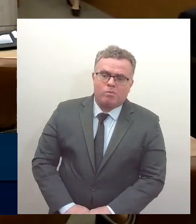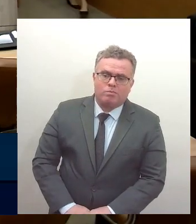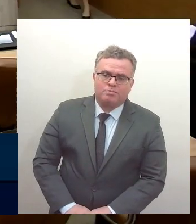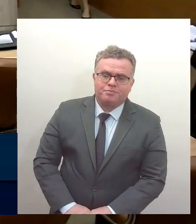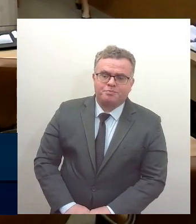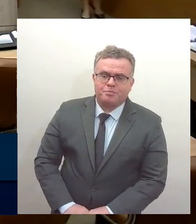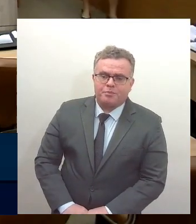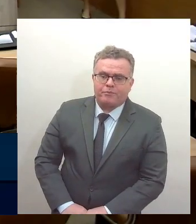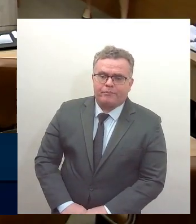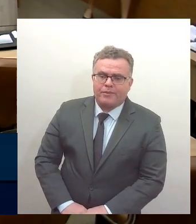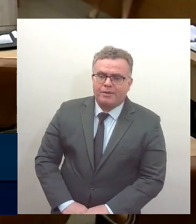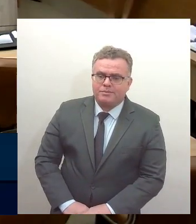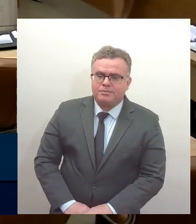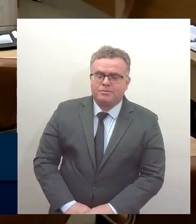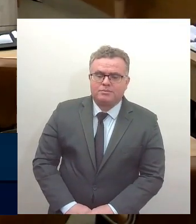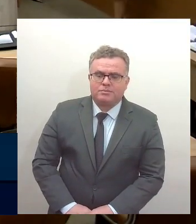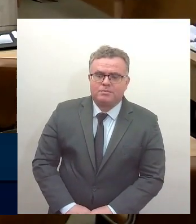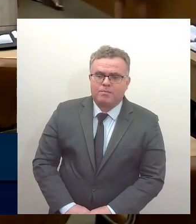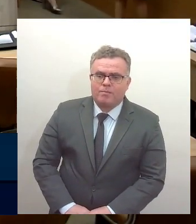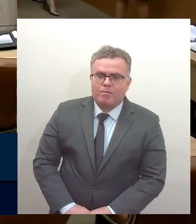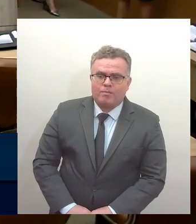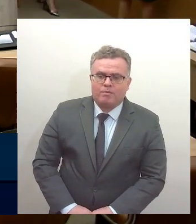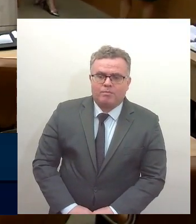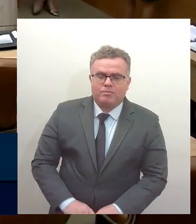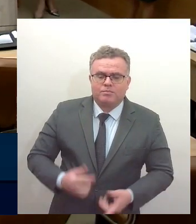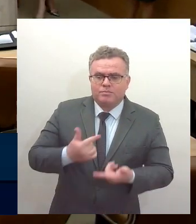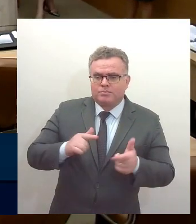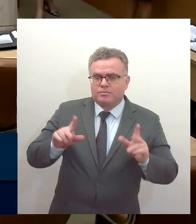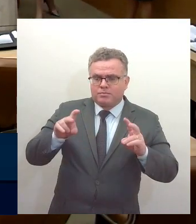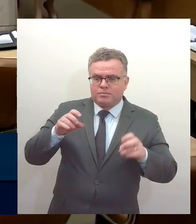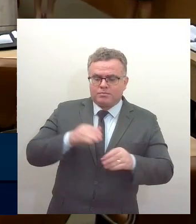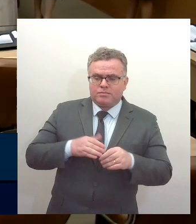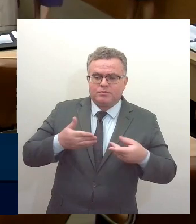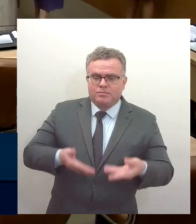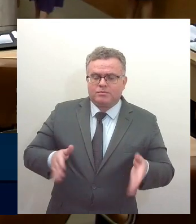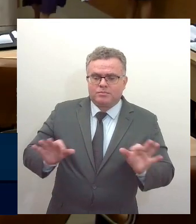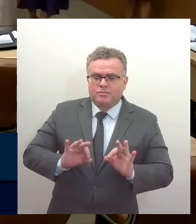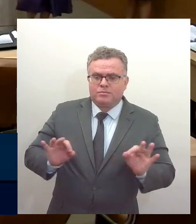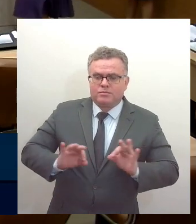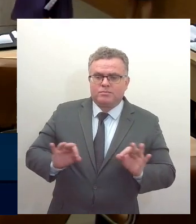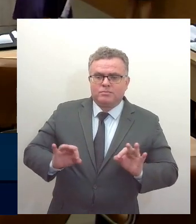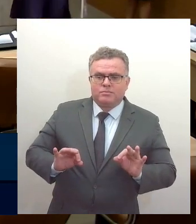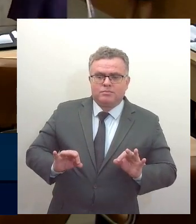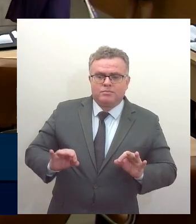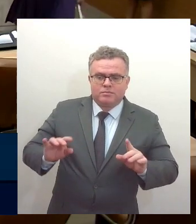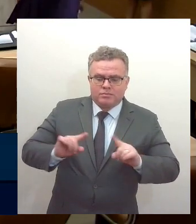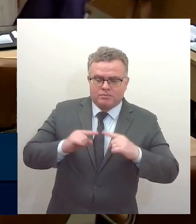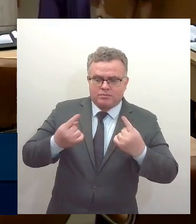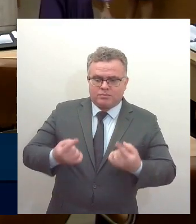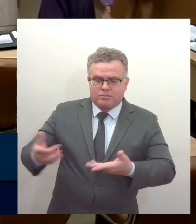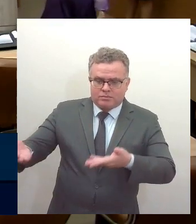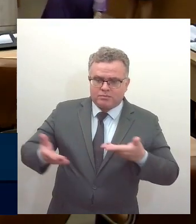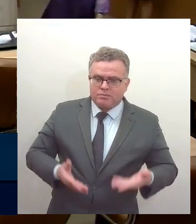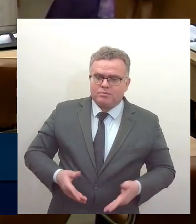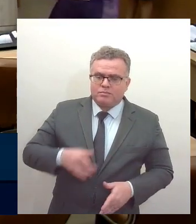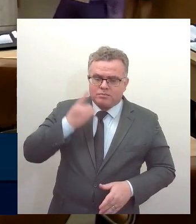Não há matéria para a ordem do dia, passamos ao grande expediente. Deputado Jorge Passos, primeiro orador do grande expediente.